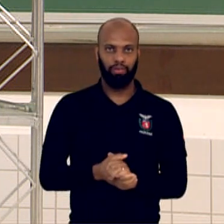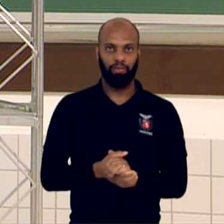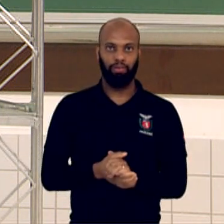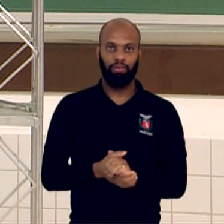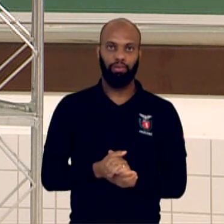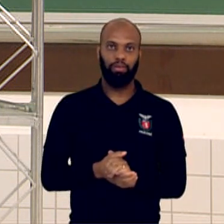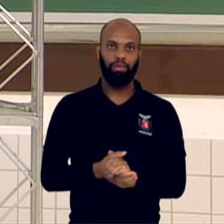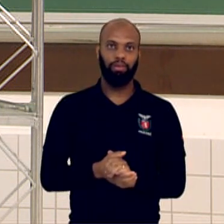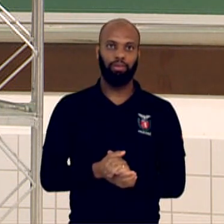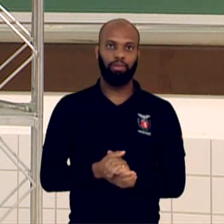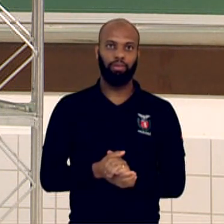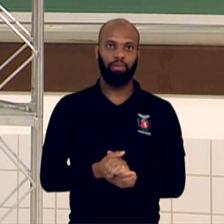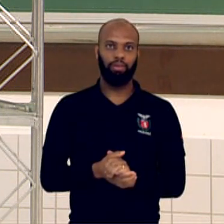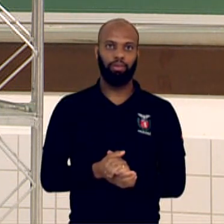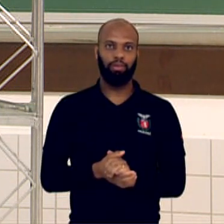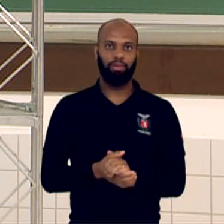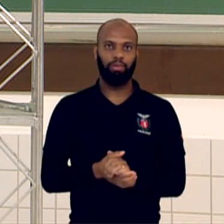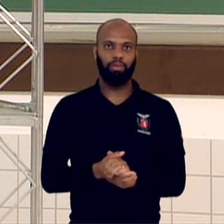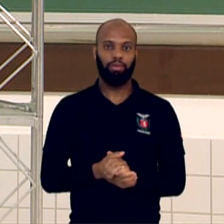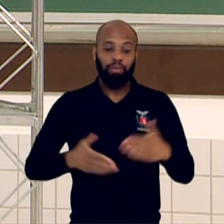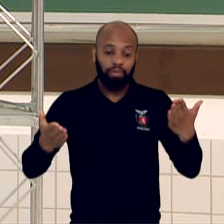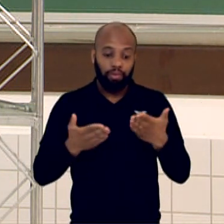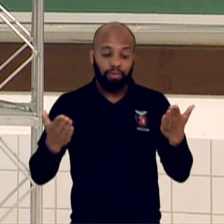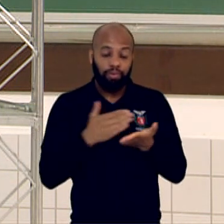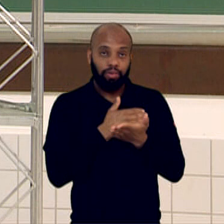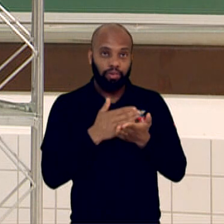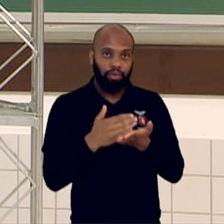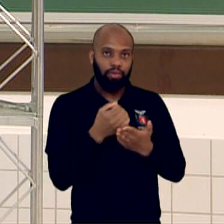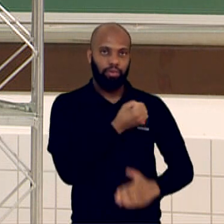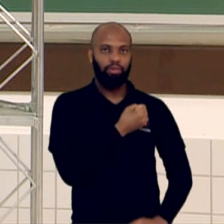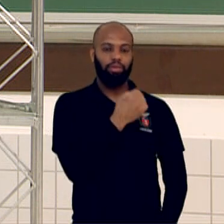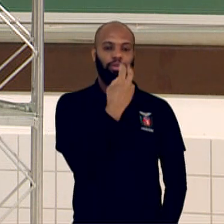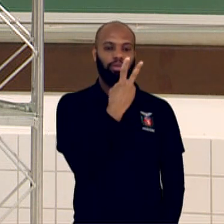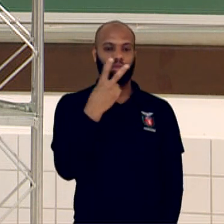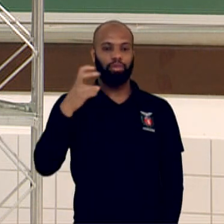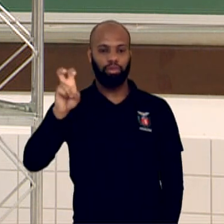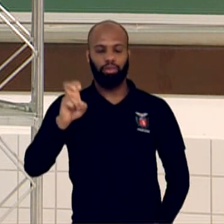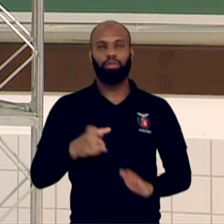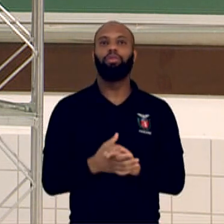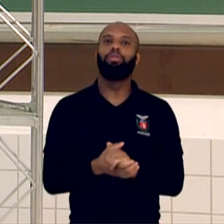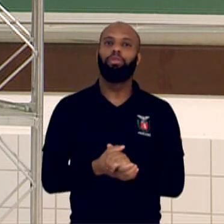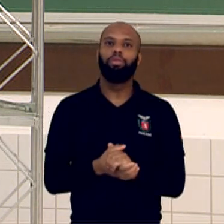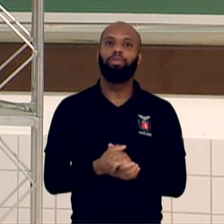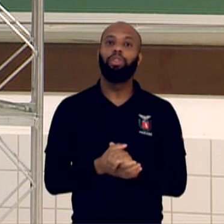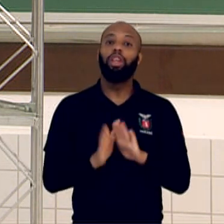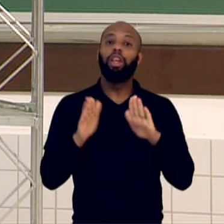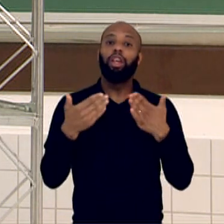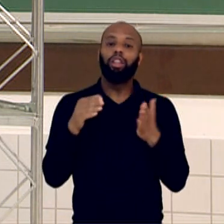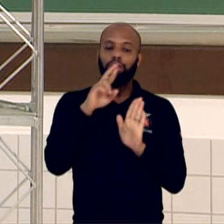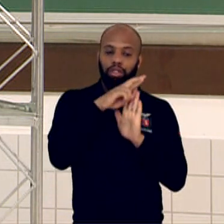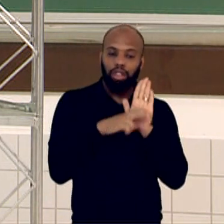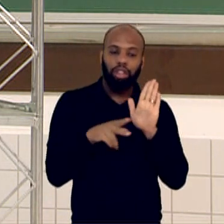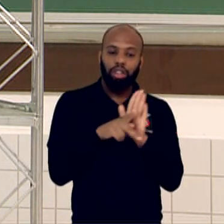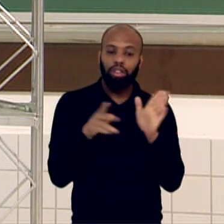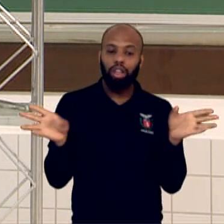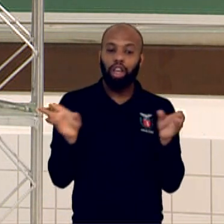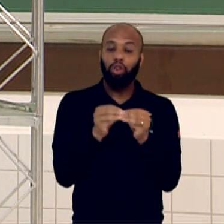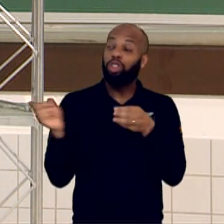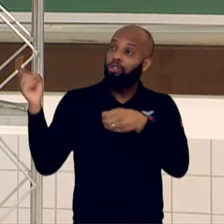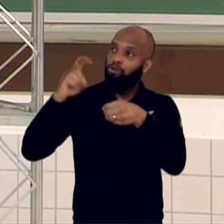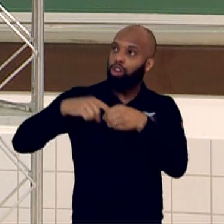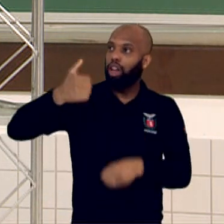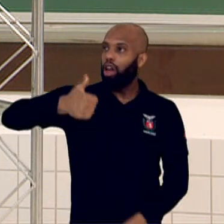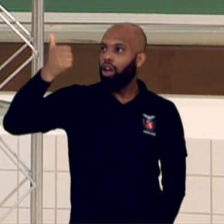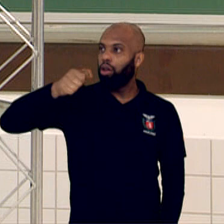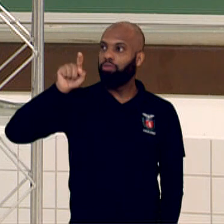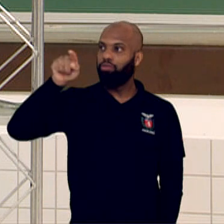com o 225, né? Lembrando que as regras para a redução ao primeiro quadrante são essas, né? Se o